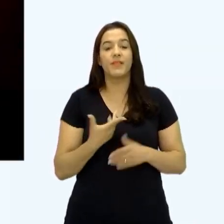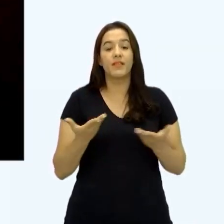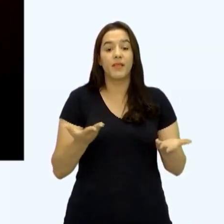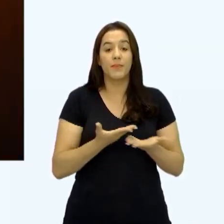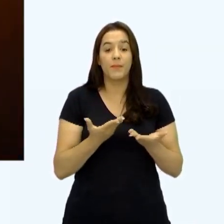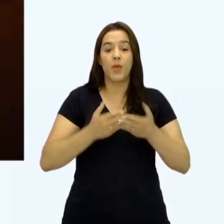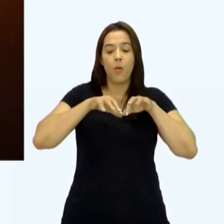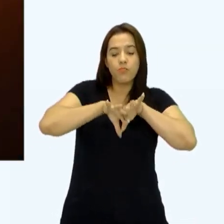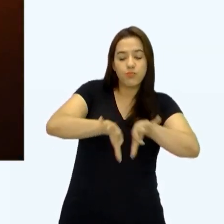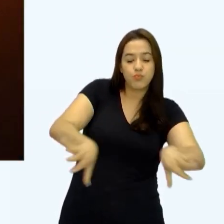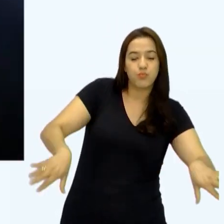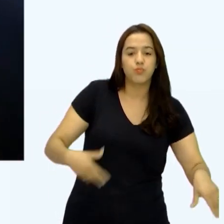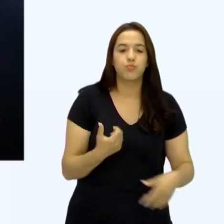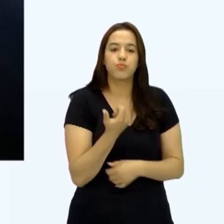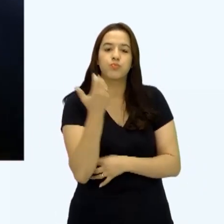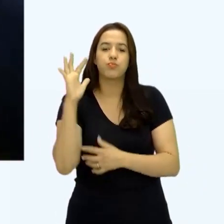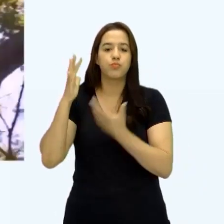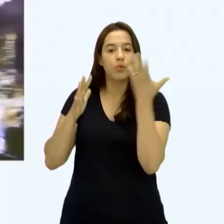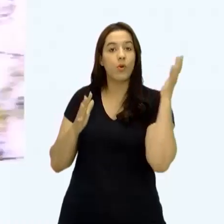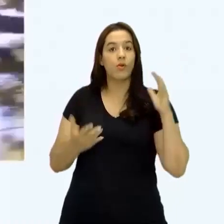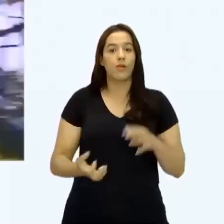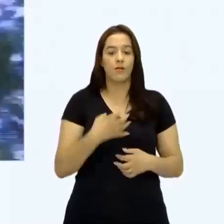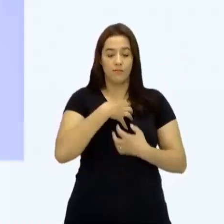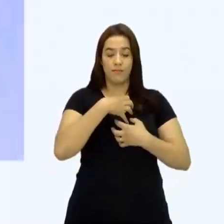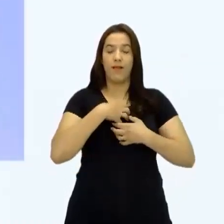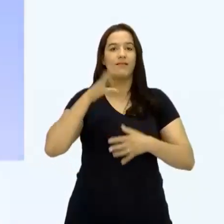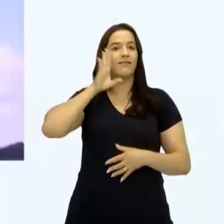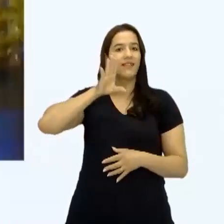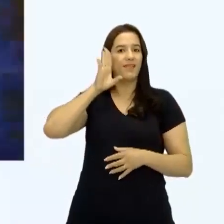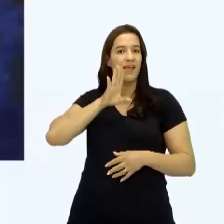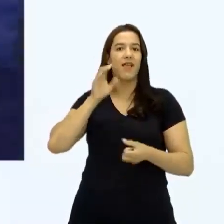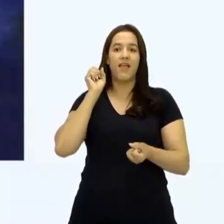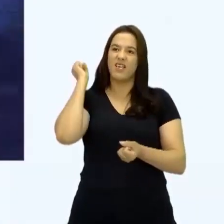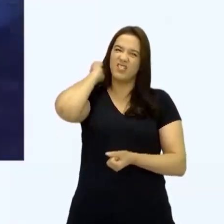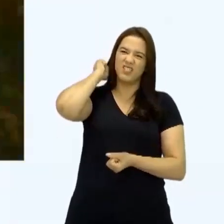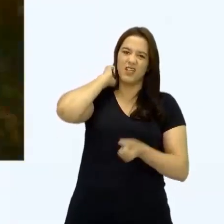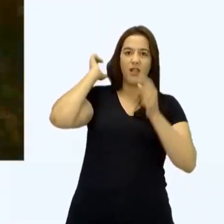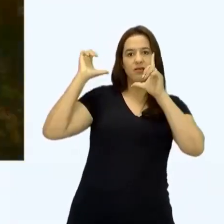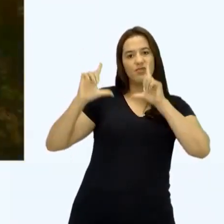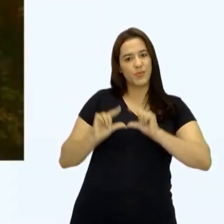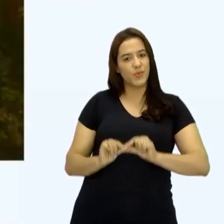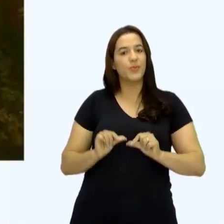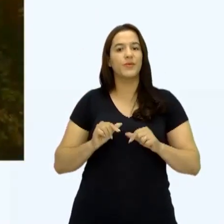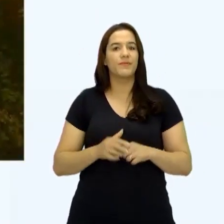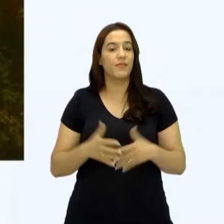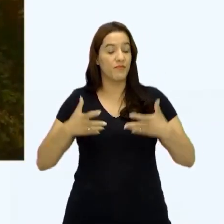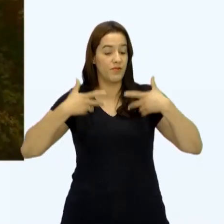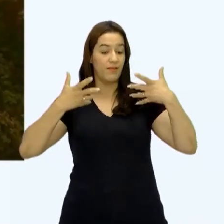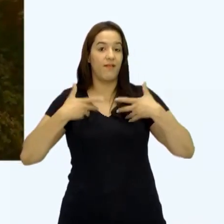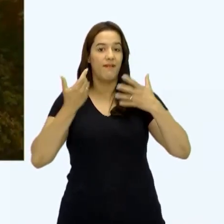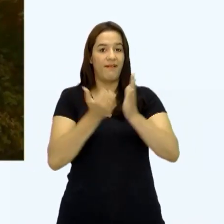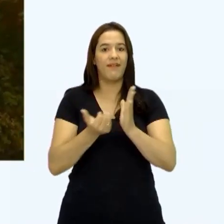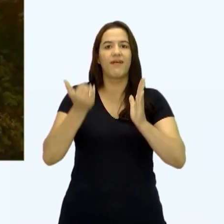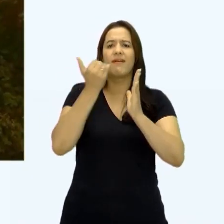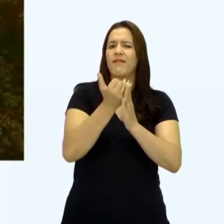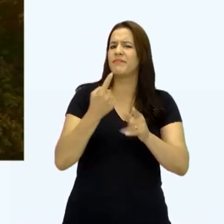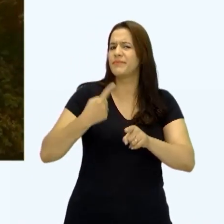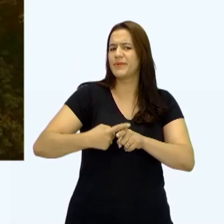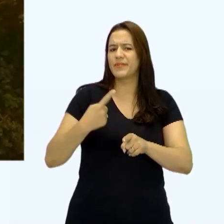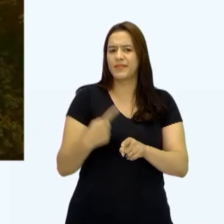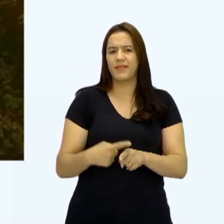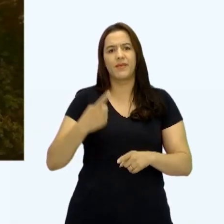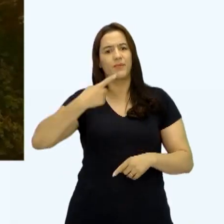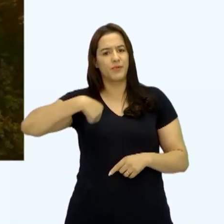pode melhorar o humor, controlar a pressão e diminuir o estresse. Não é à toa que isso acontece. Afinal,